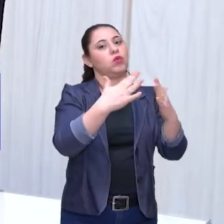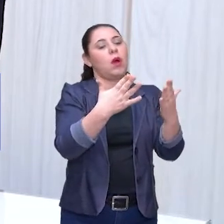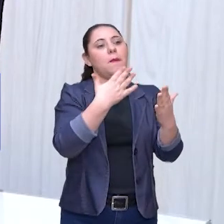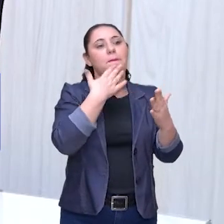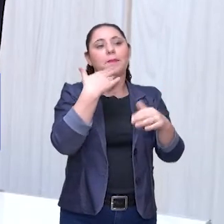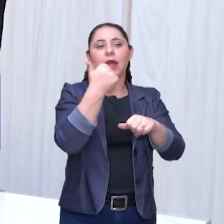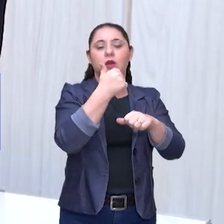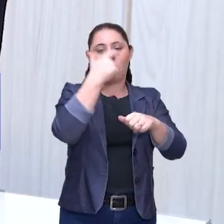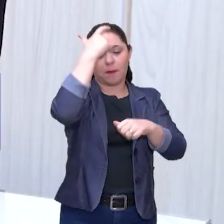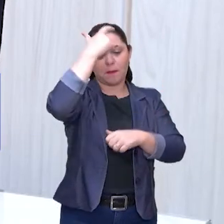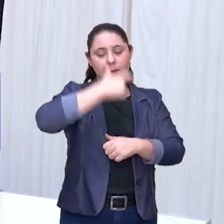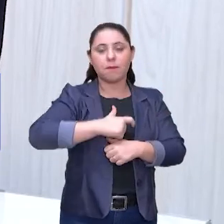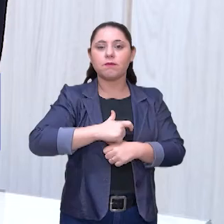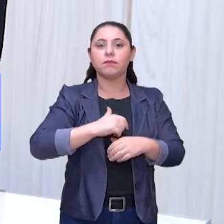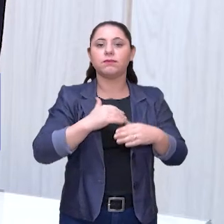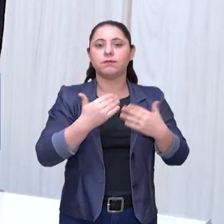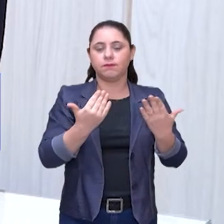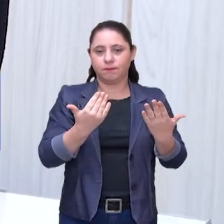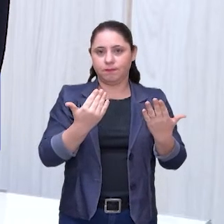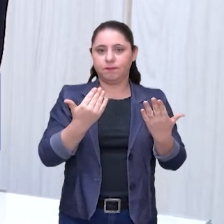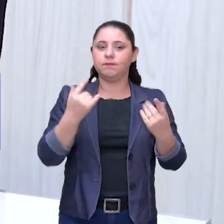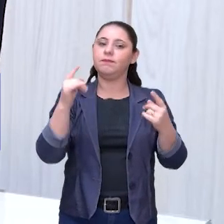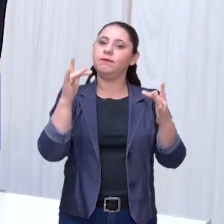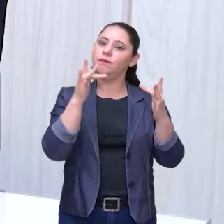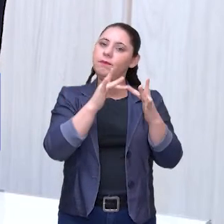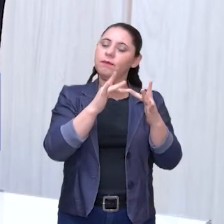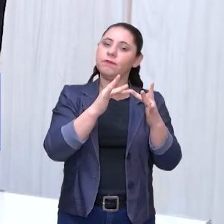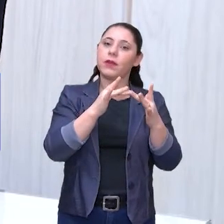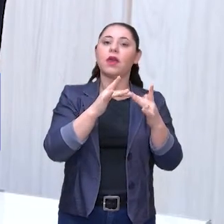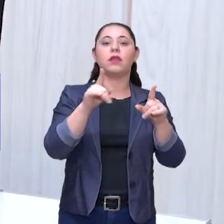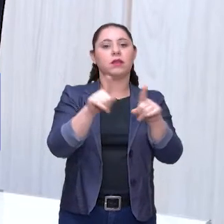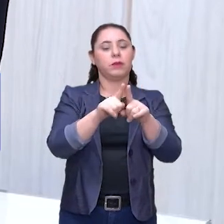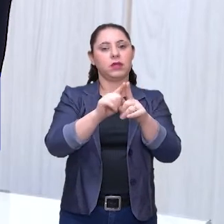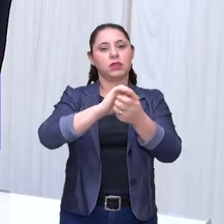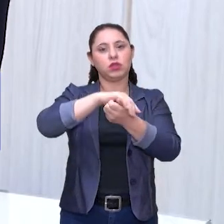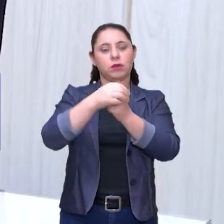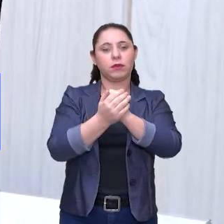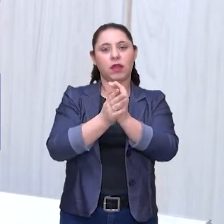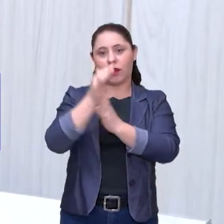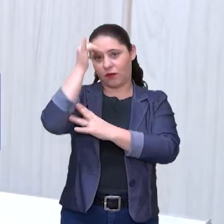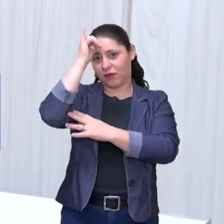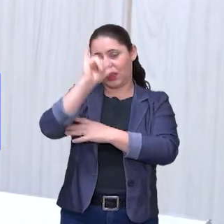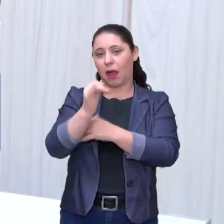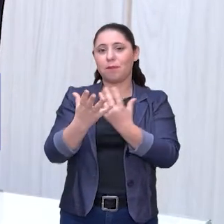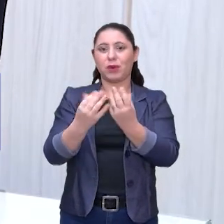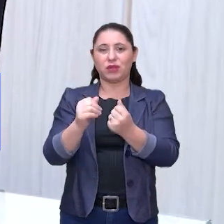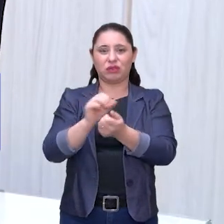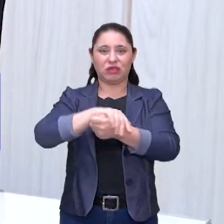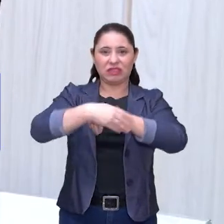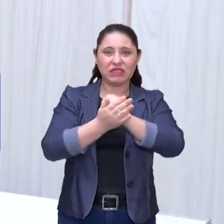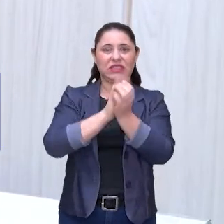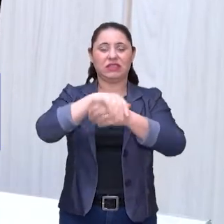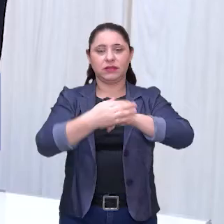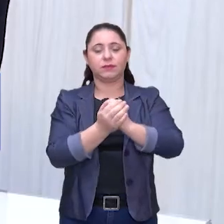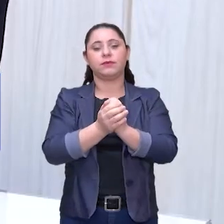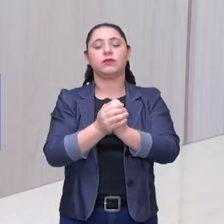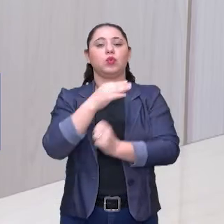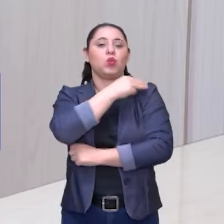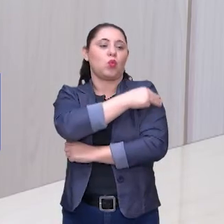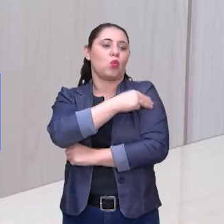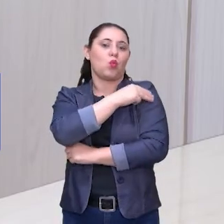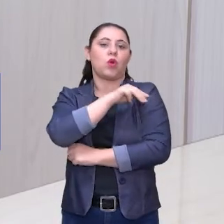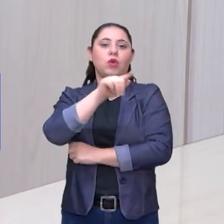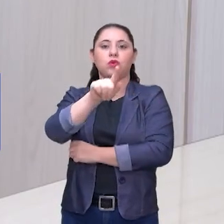para saber qual que é o hidratante ideal para sua pele, né? Então além dos sabonetes, evitar sabão em